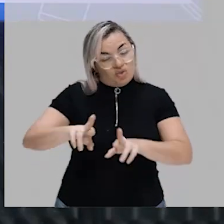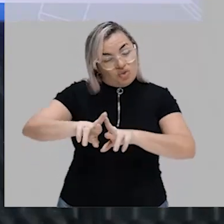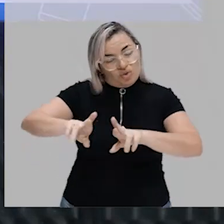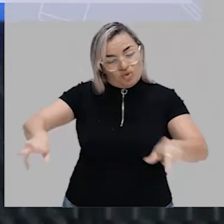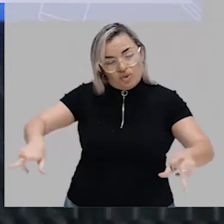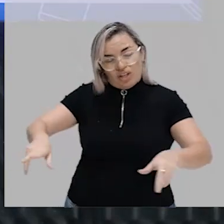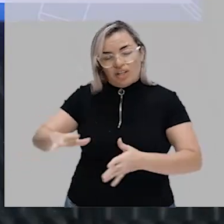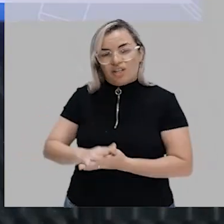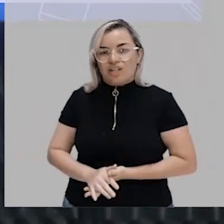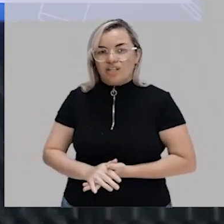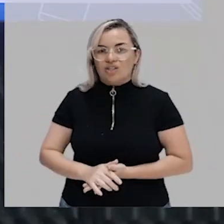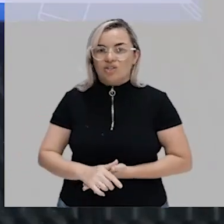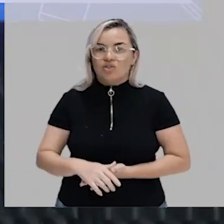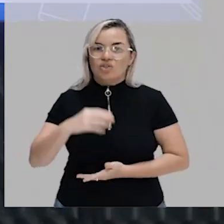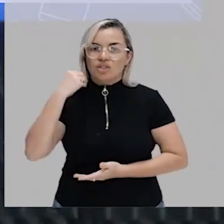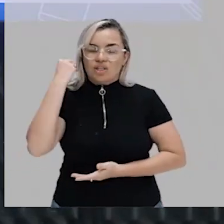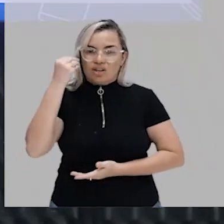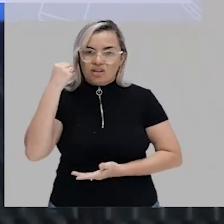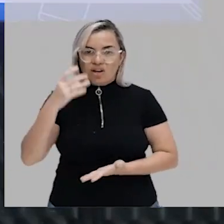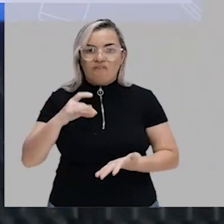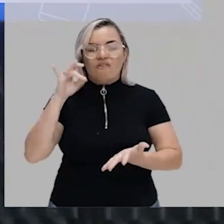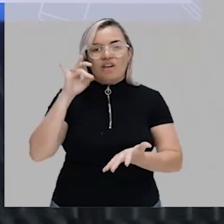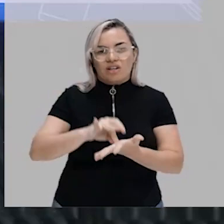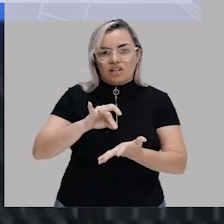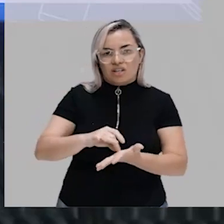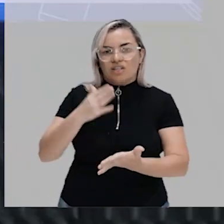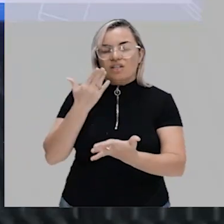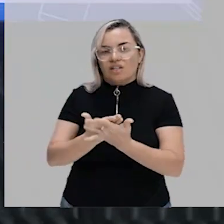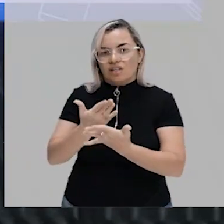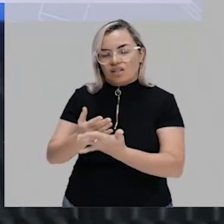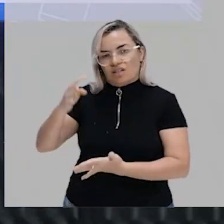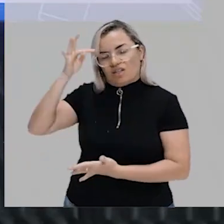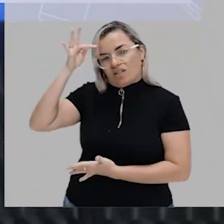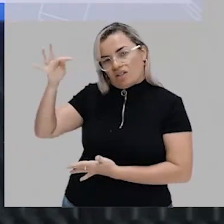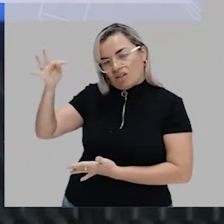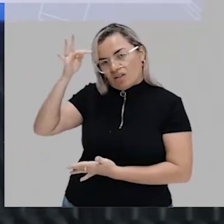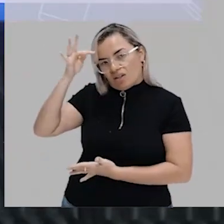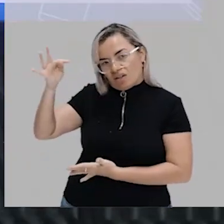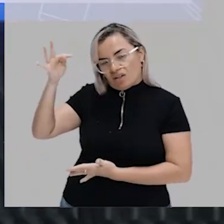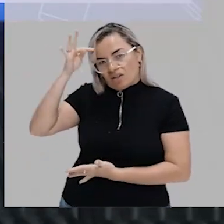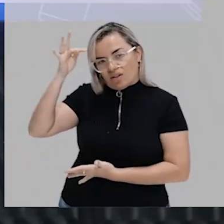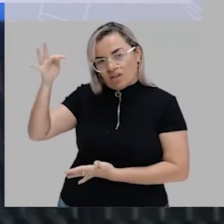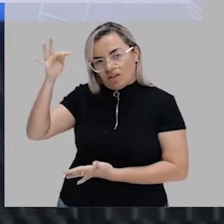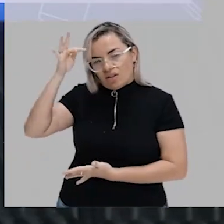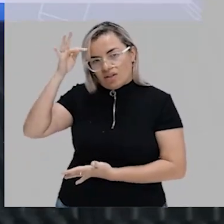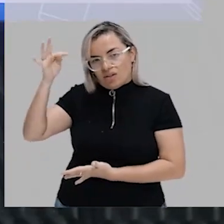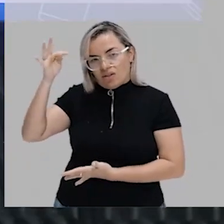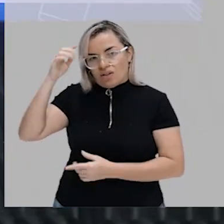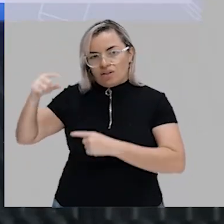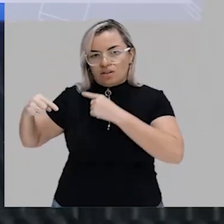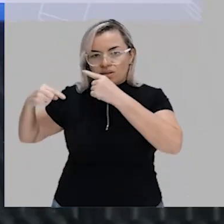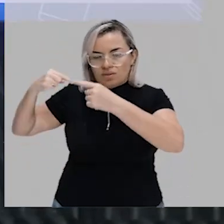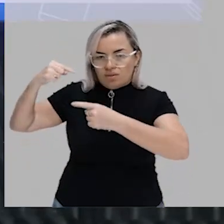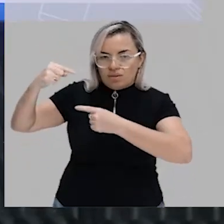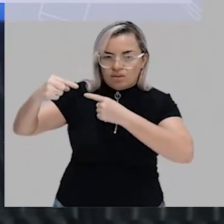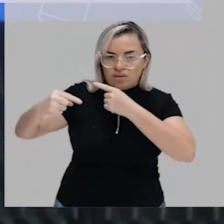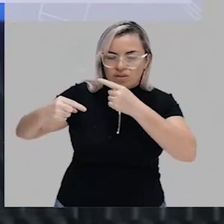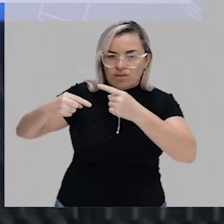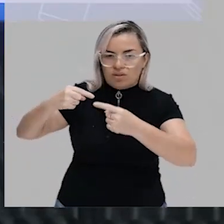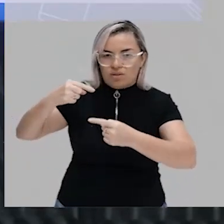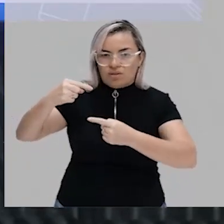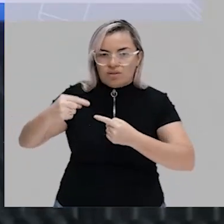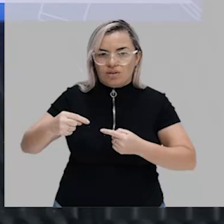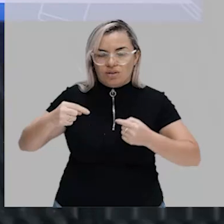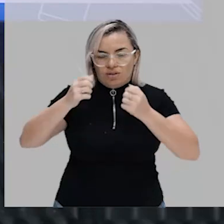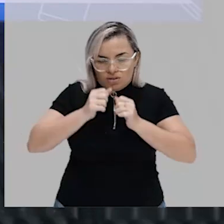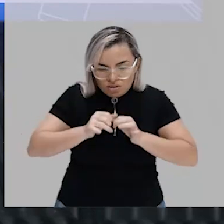aquele conhecimento, sobre aquela verdade, sobre aquela teoria, entre aspas, que é levada de pessoa a pessoa, que é